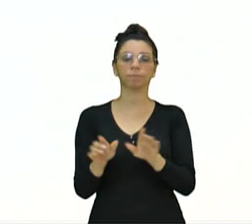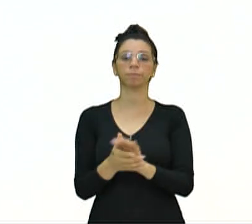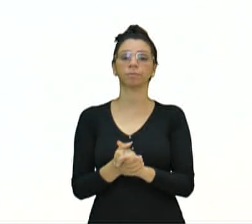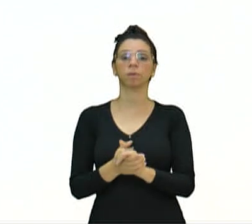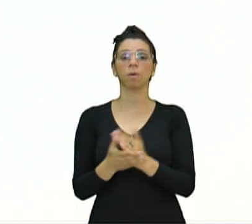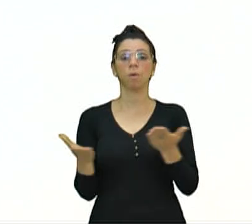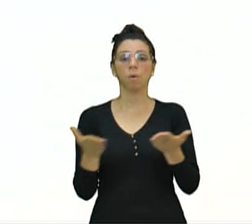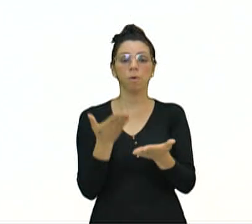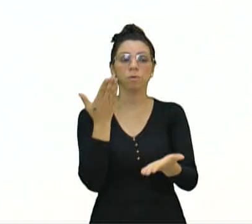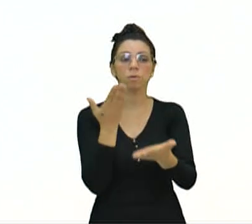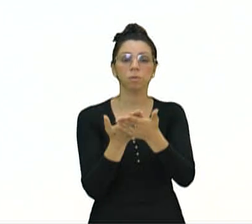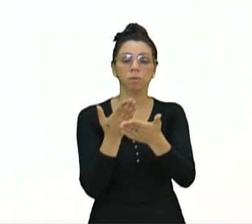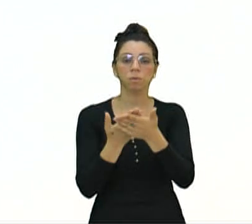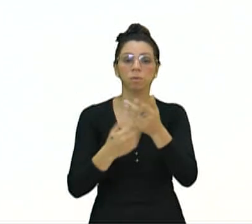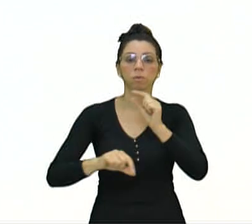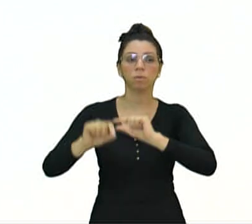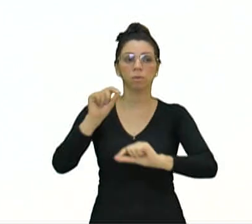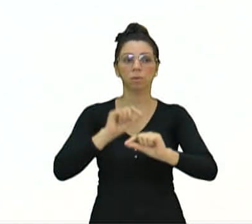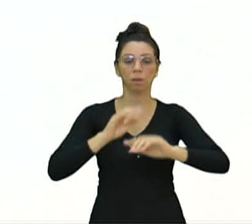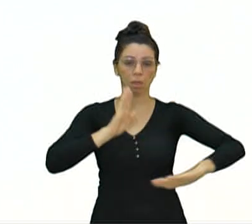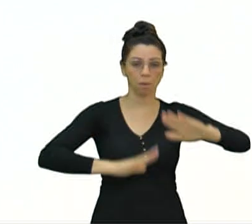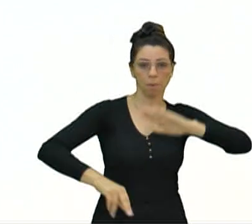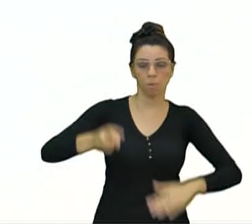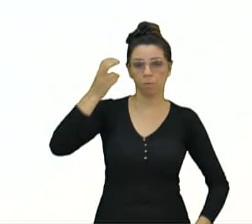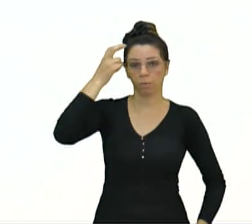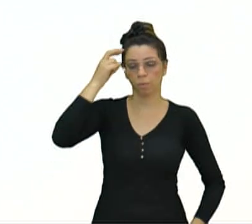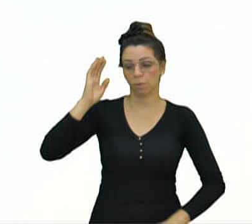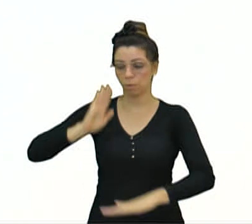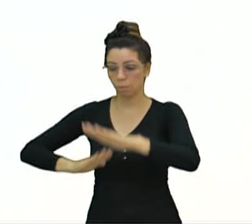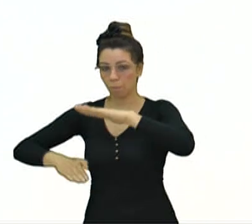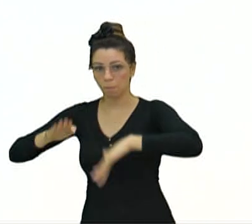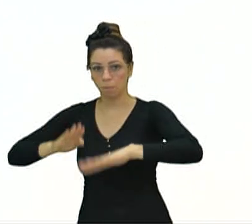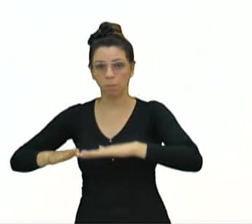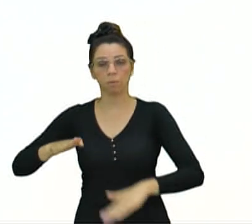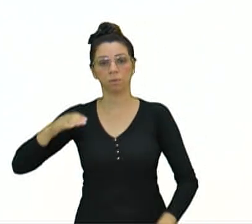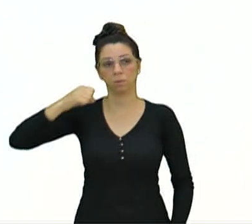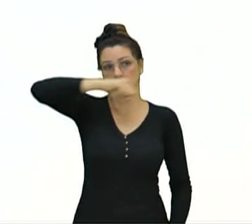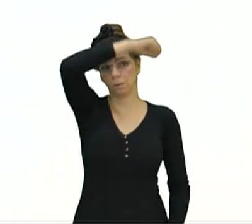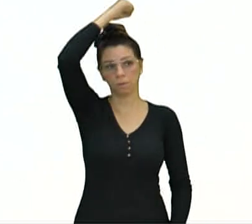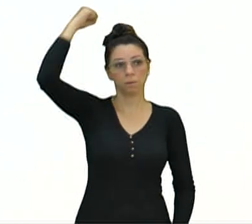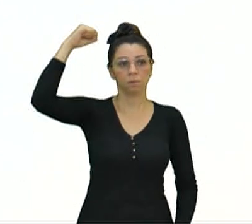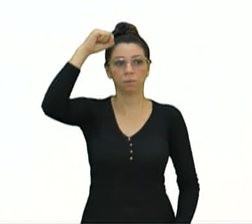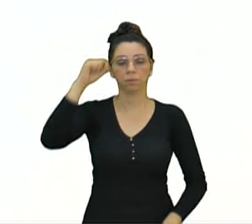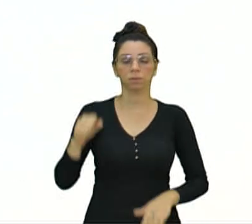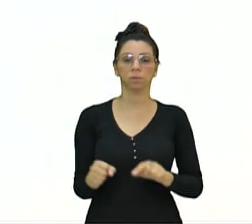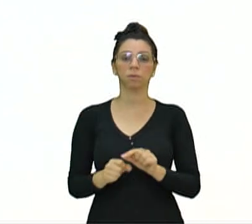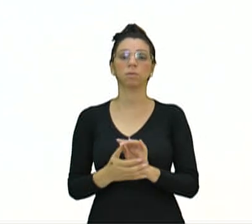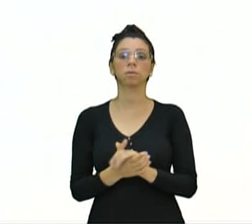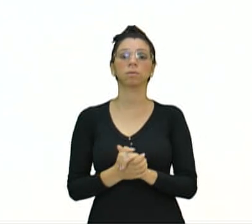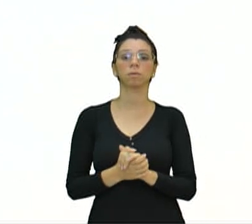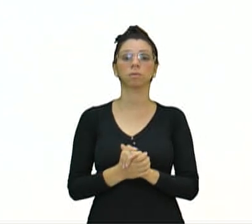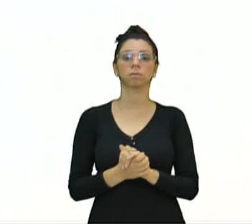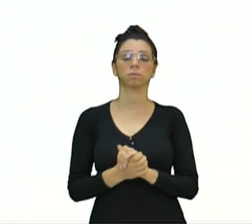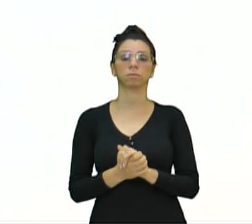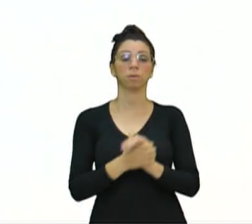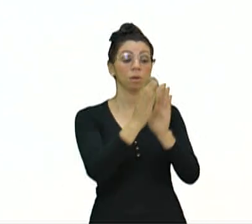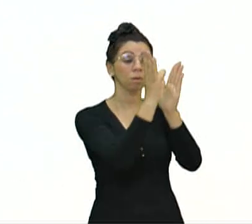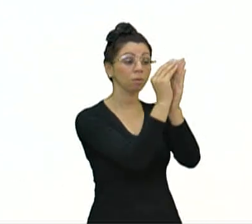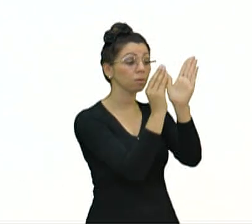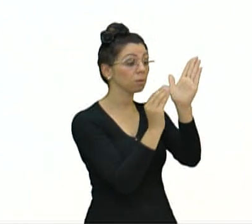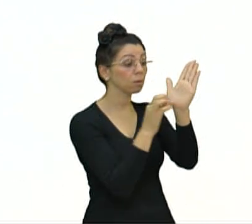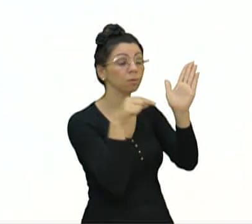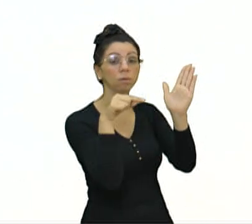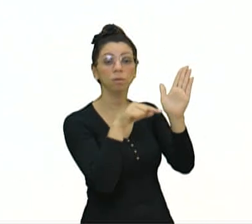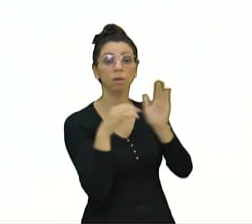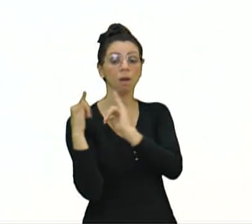música, tambores e culturas, tambores sagrados, e parte desse conteúdo será a